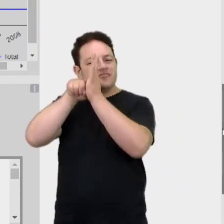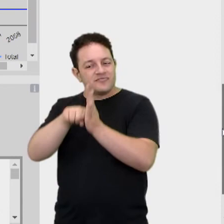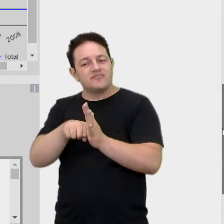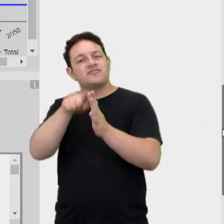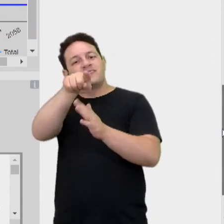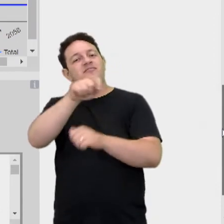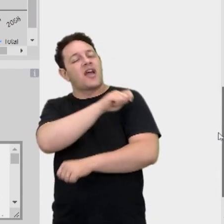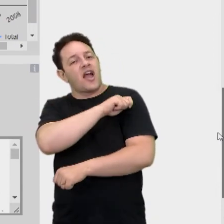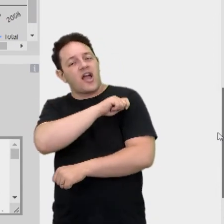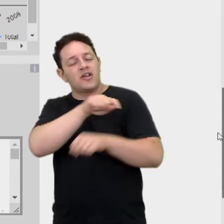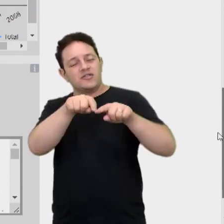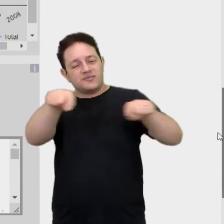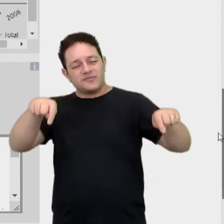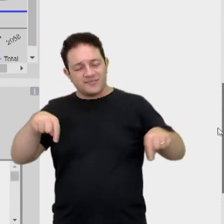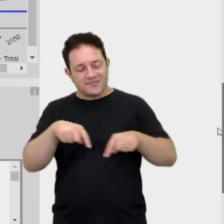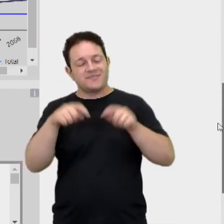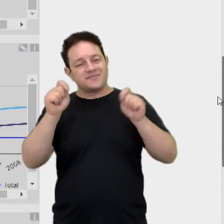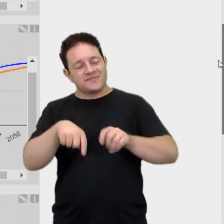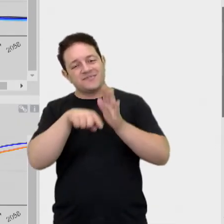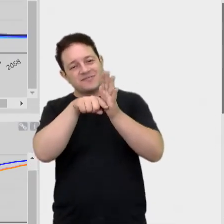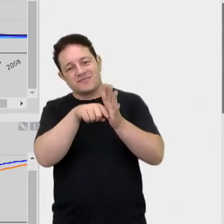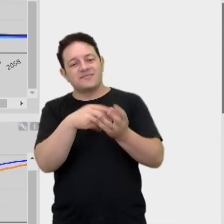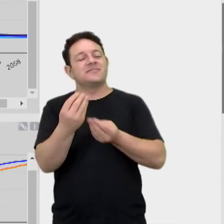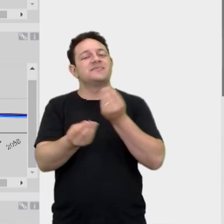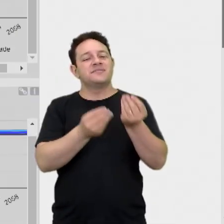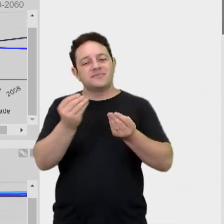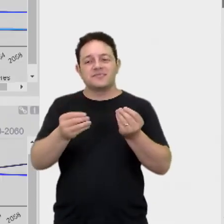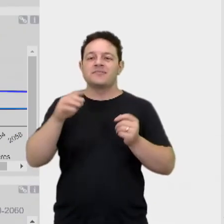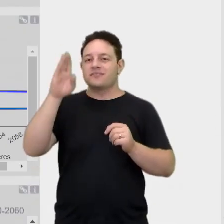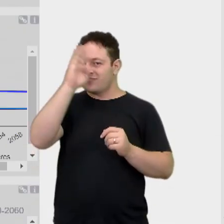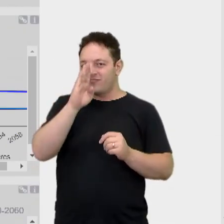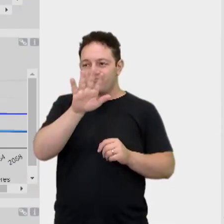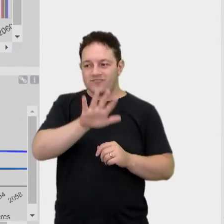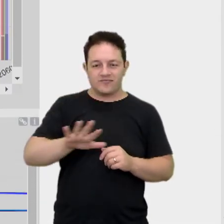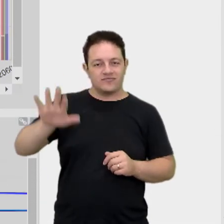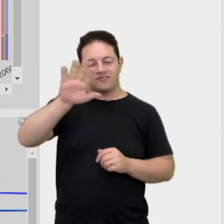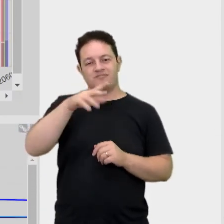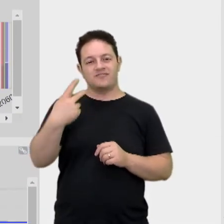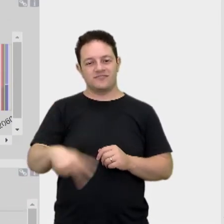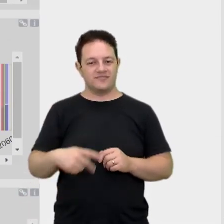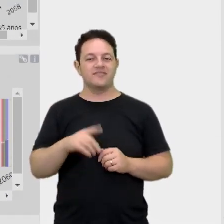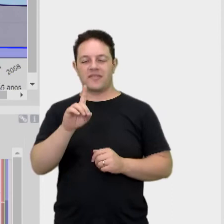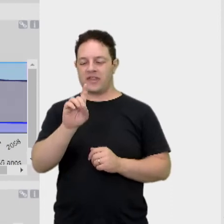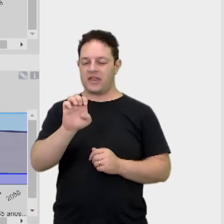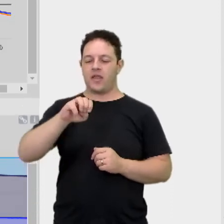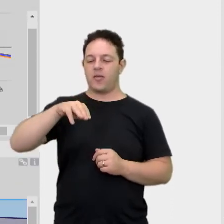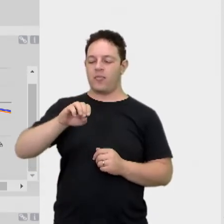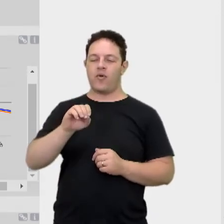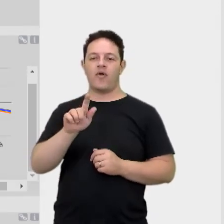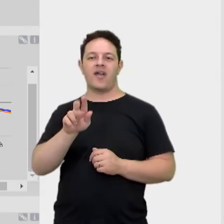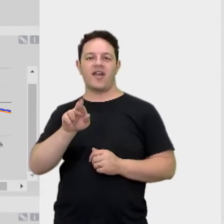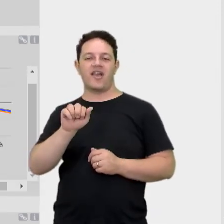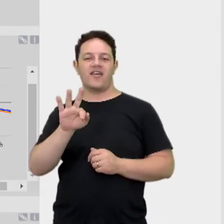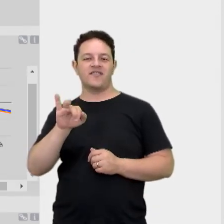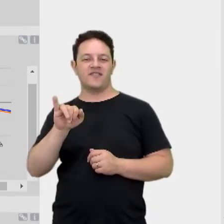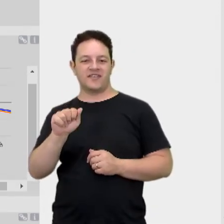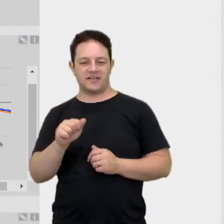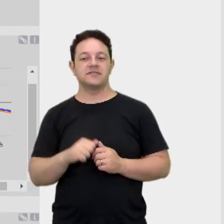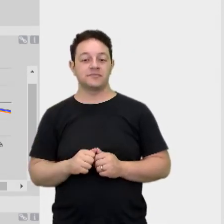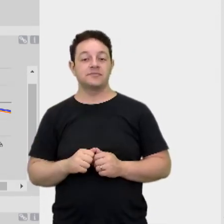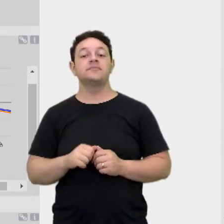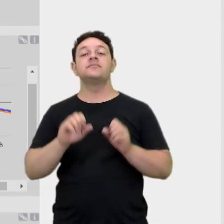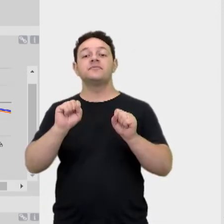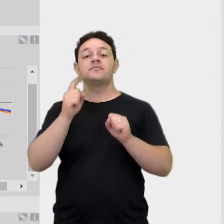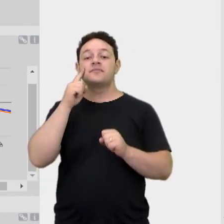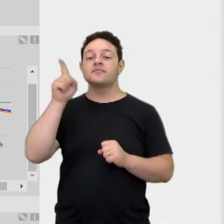aluno, né, em sala de aula sobre a demografia do Brasil, que é o tema desse componente. E aí eu vou lá, ó, quiser ver